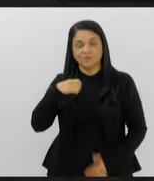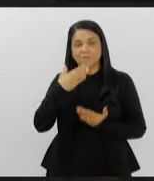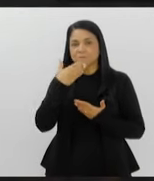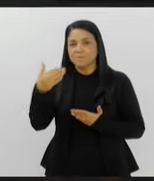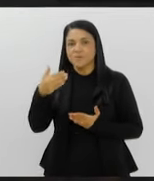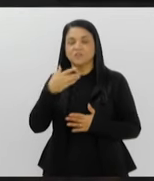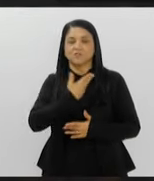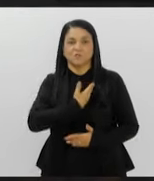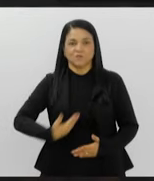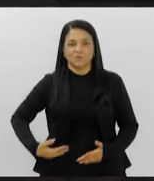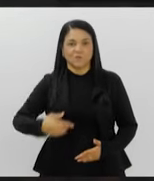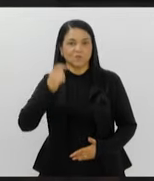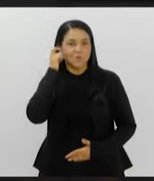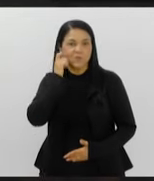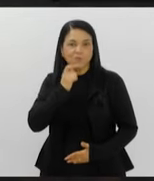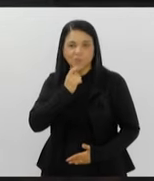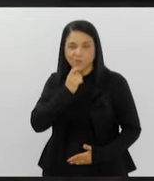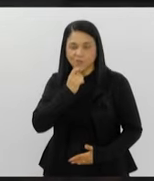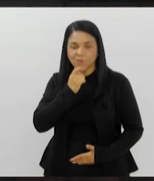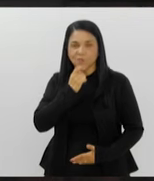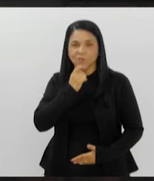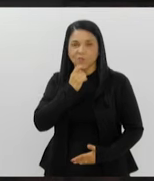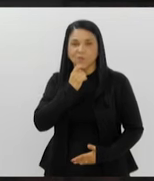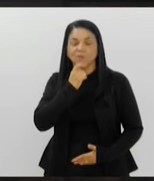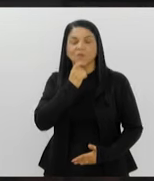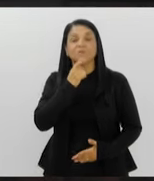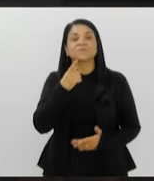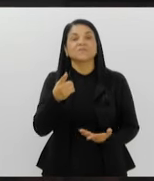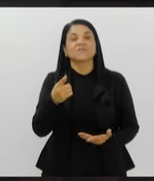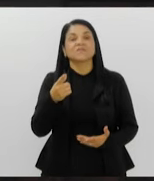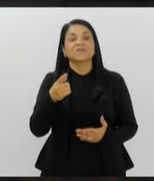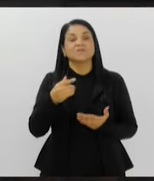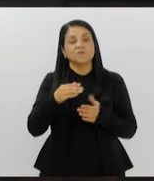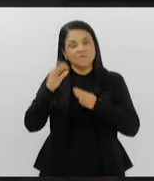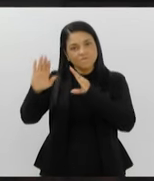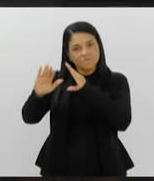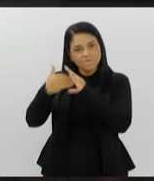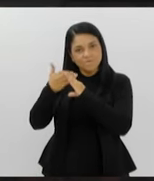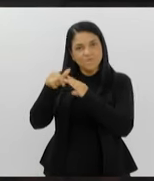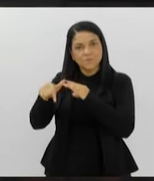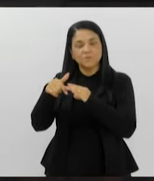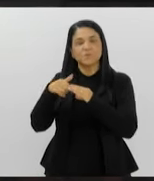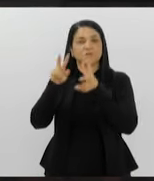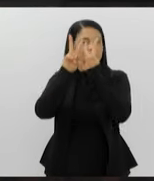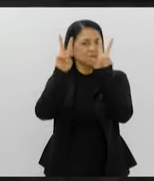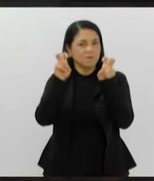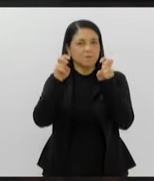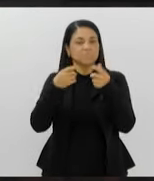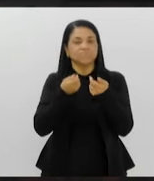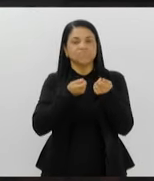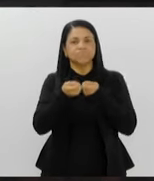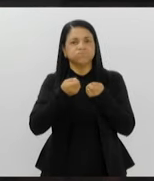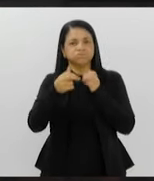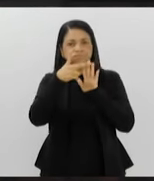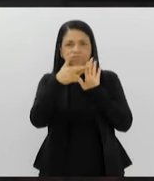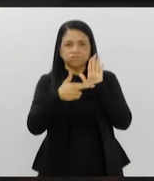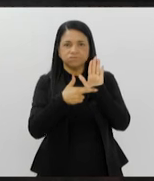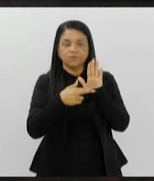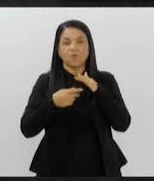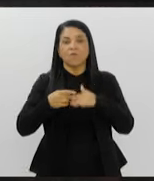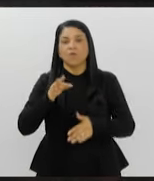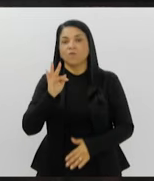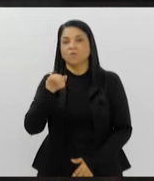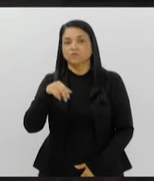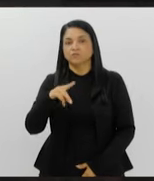solicita ao excelentíssimo senhor governador do Estado do Rio de Janeiro, Cláudio Castro, o envio de mensagem dispondo sobre a regularização fundiária dos